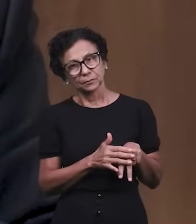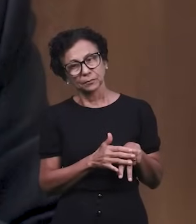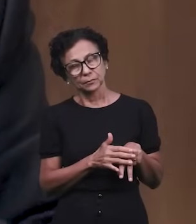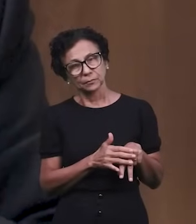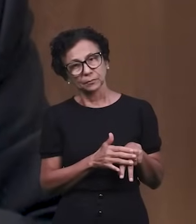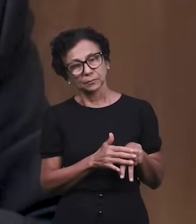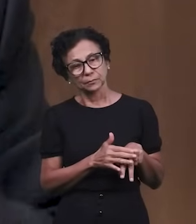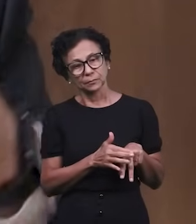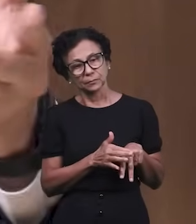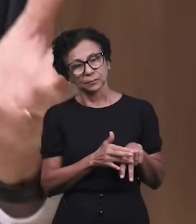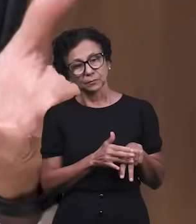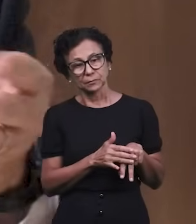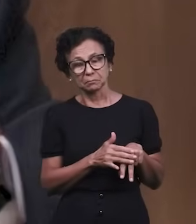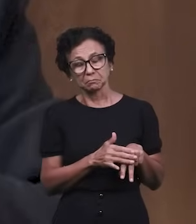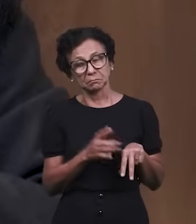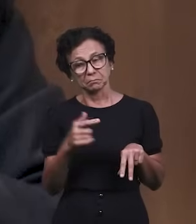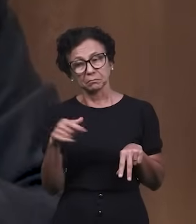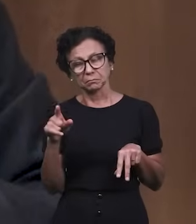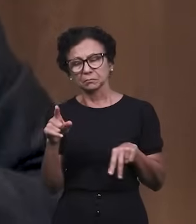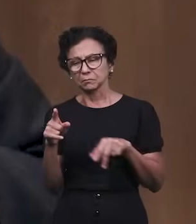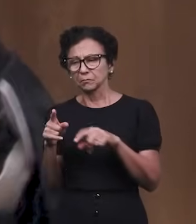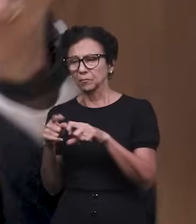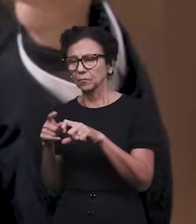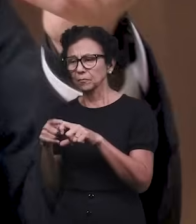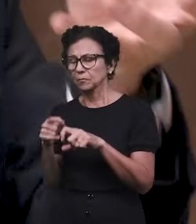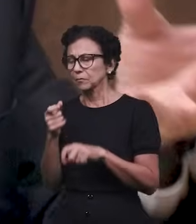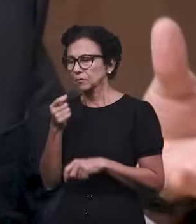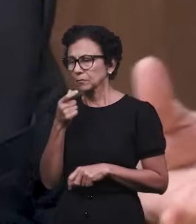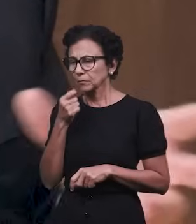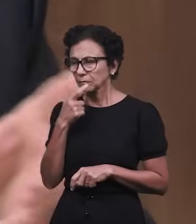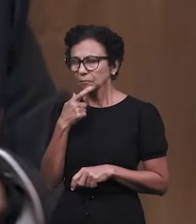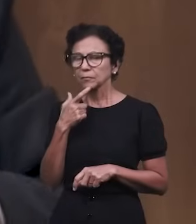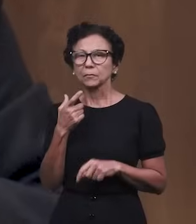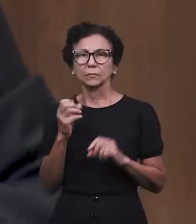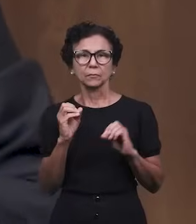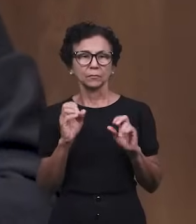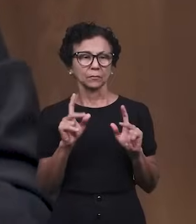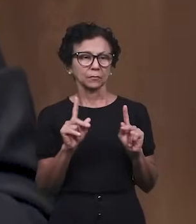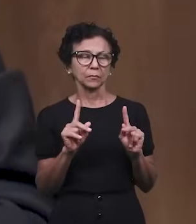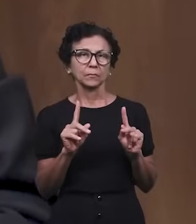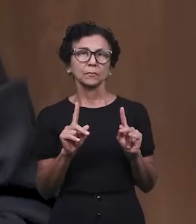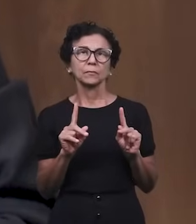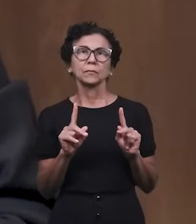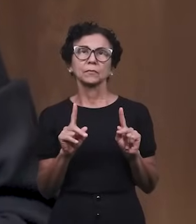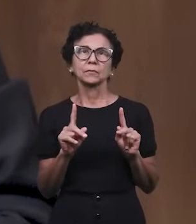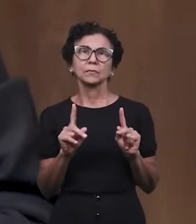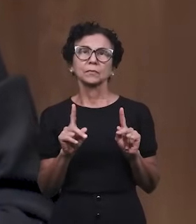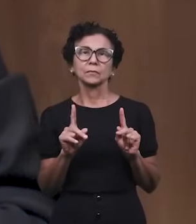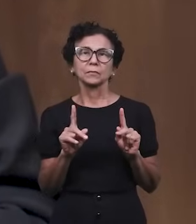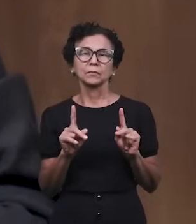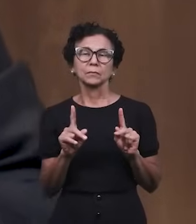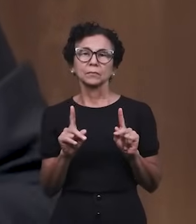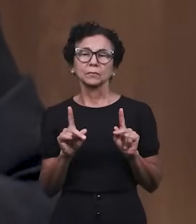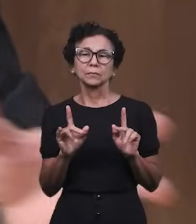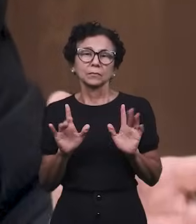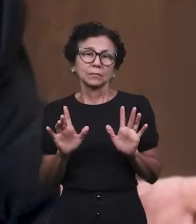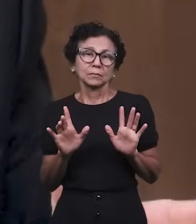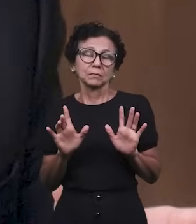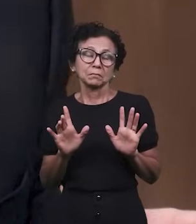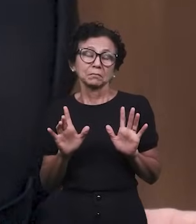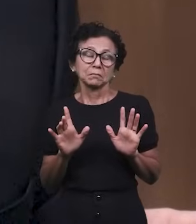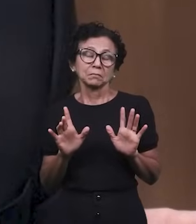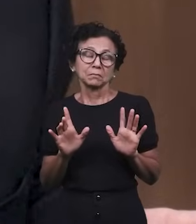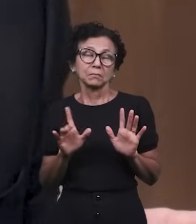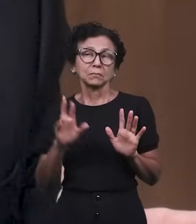doente, ela pode e deve, vai ao médico, tomar o remédio que for recomendado, está tudo certo. Mas o Senhor também